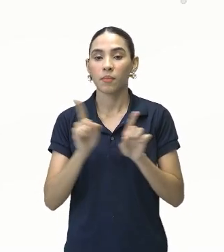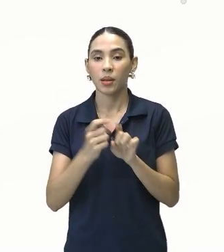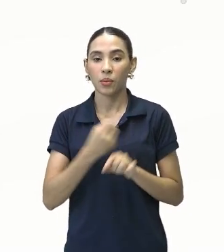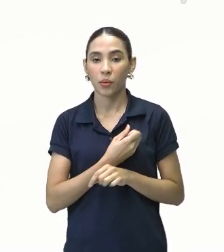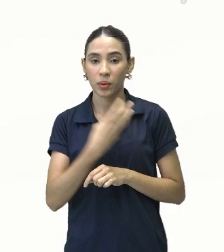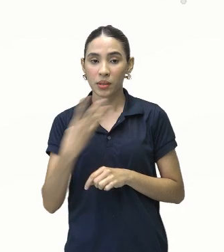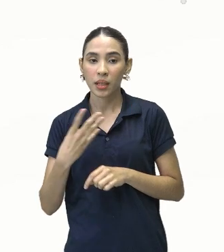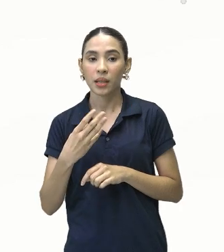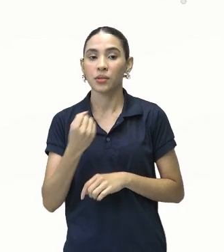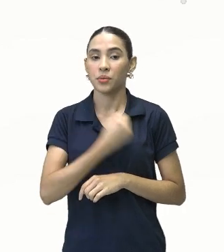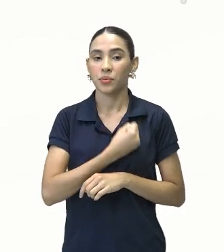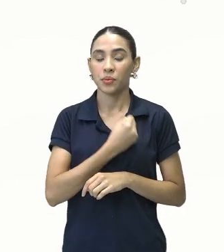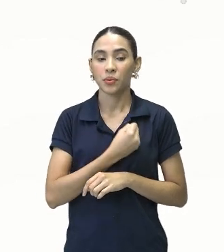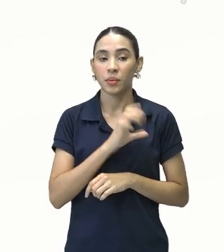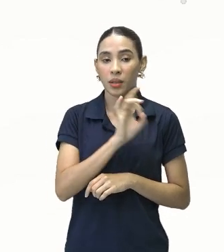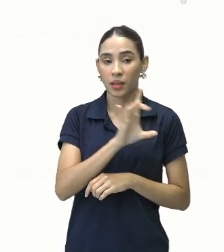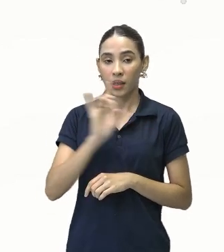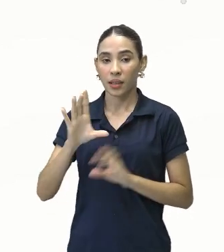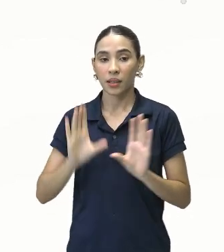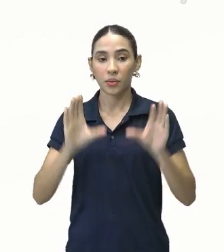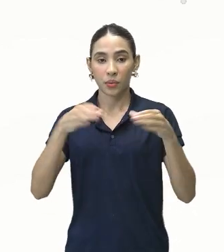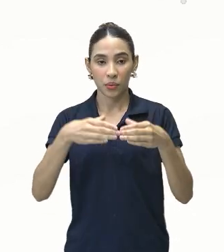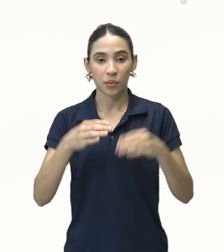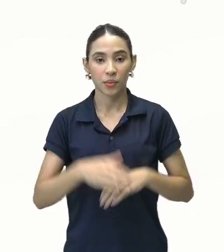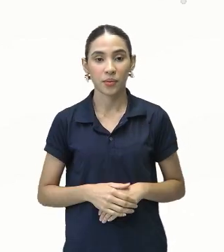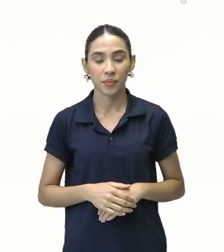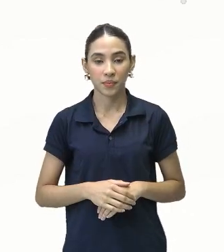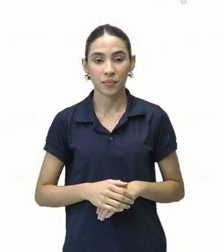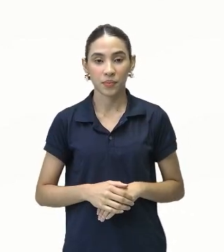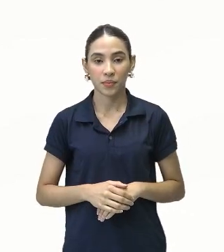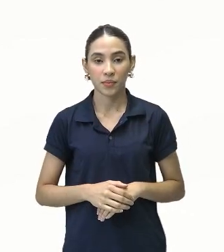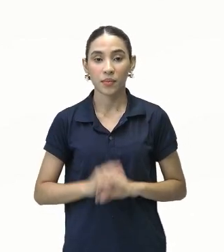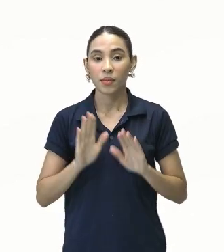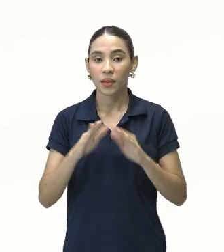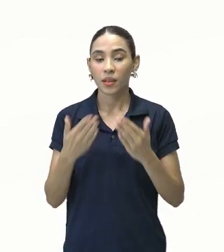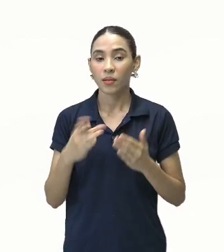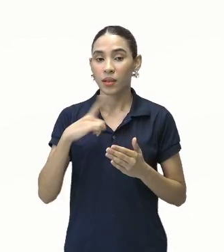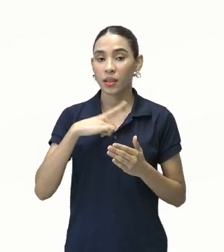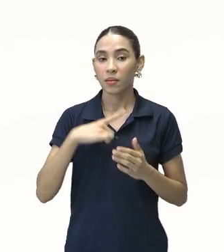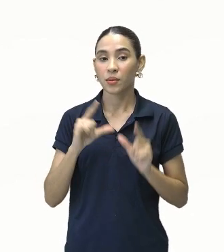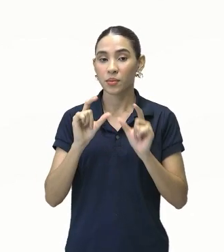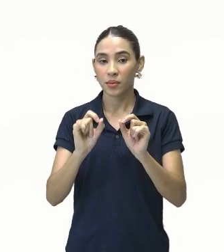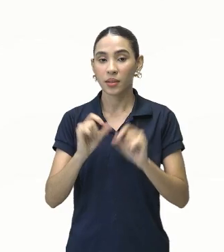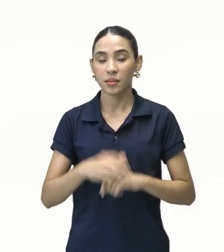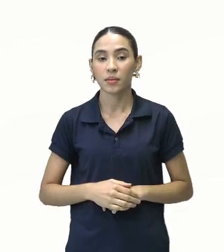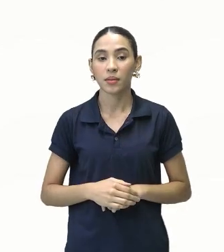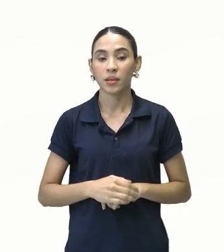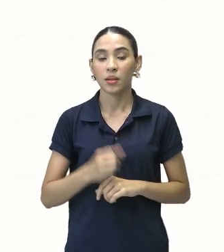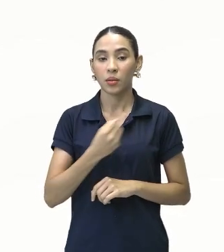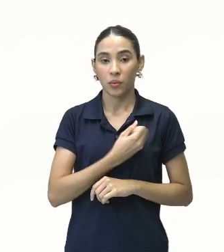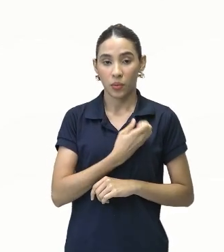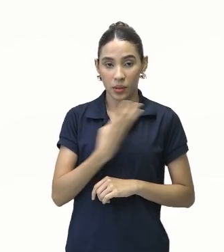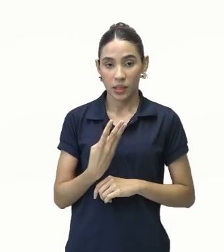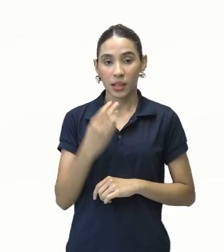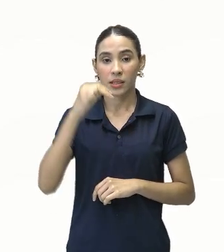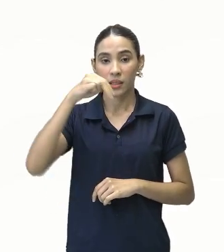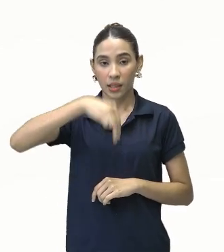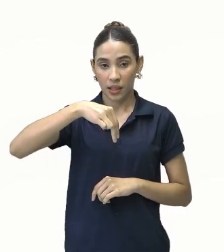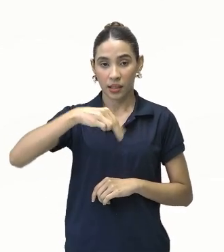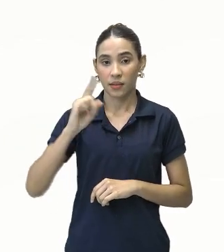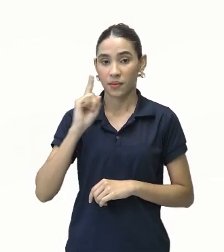de elementos de cada grupo. Tá? Então, temos aqui uma quantidade